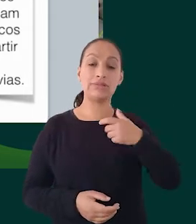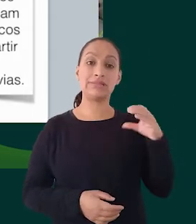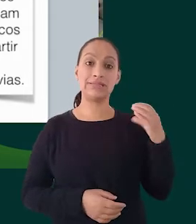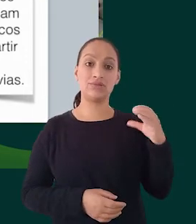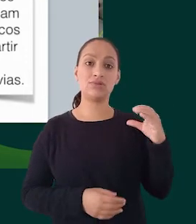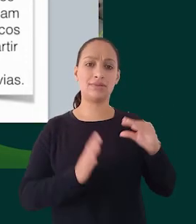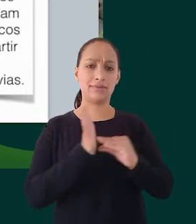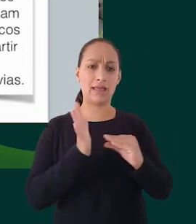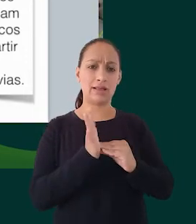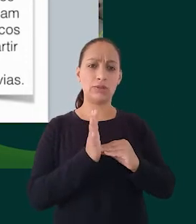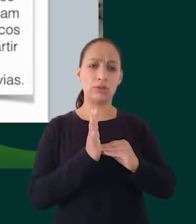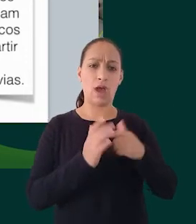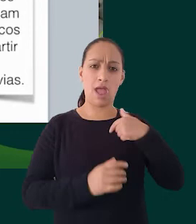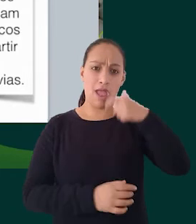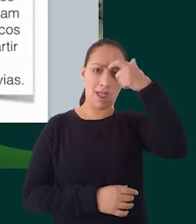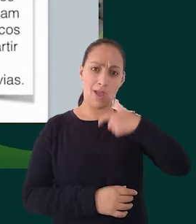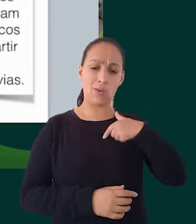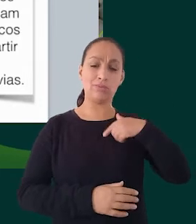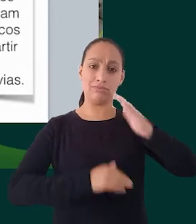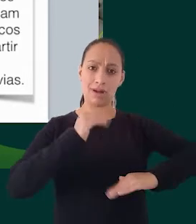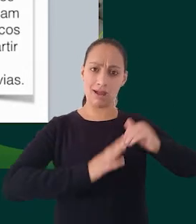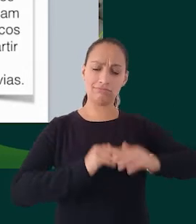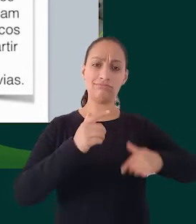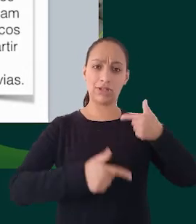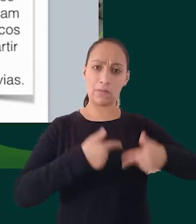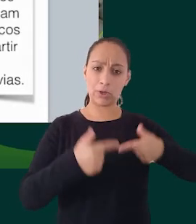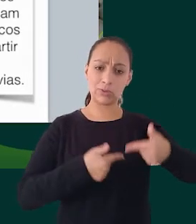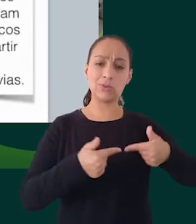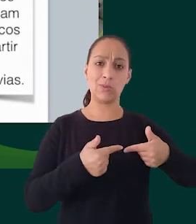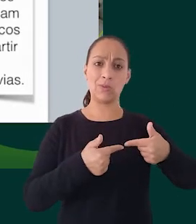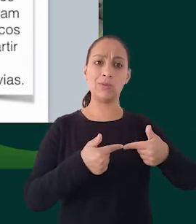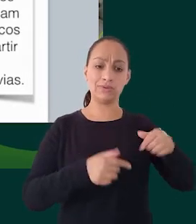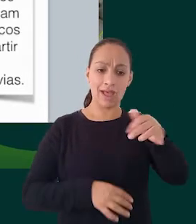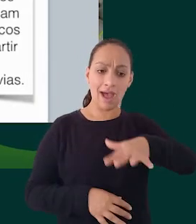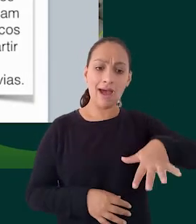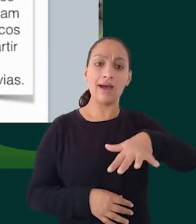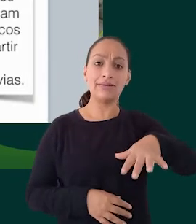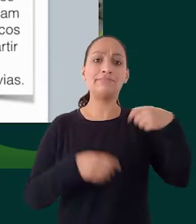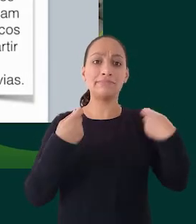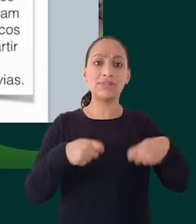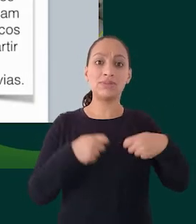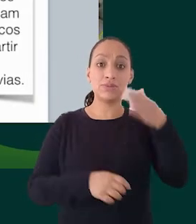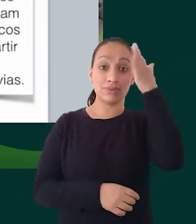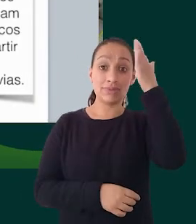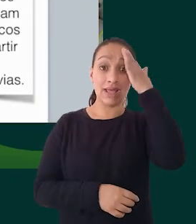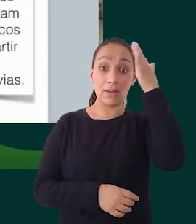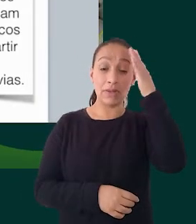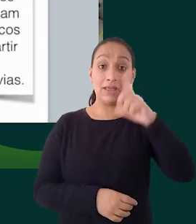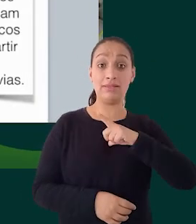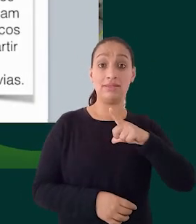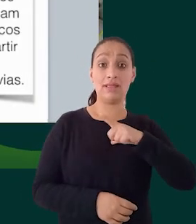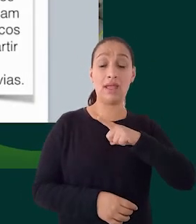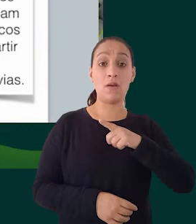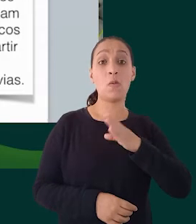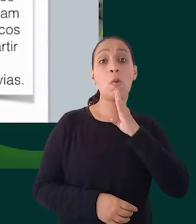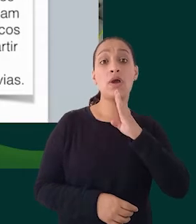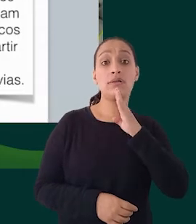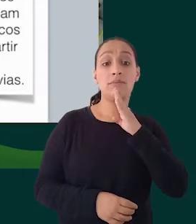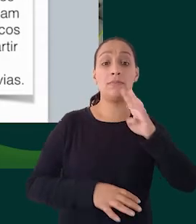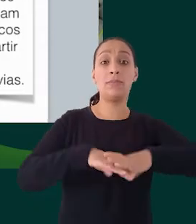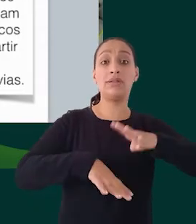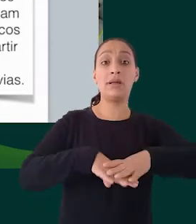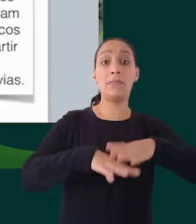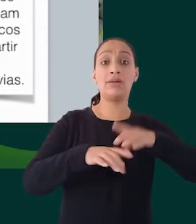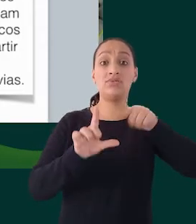como trabalhador da área de machine learning, preciso saber, ter um bom conhecimento de matemática e estatística para saber o